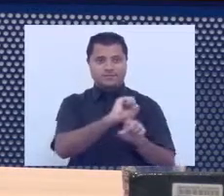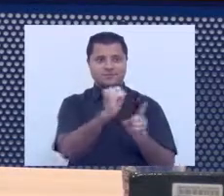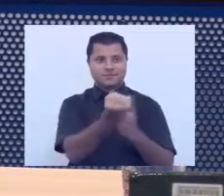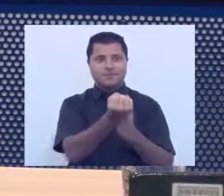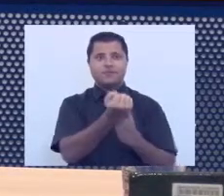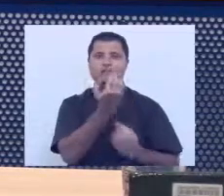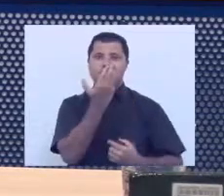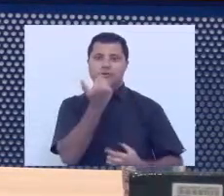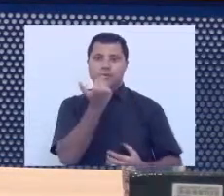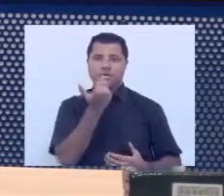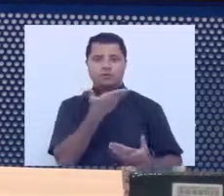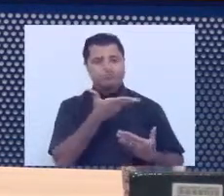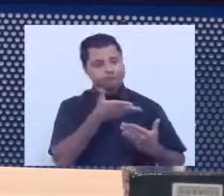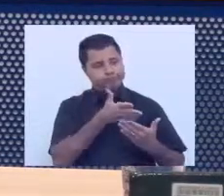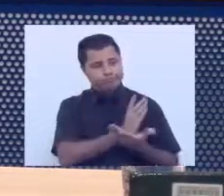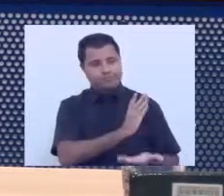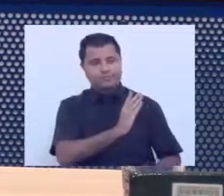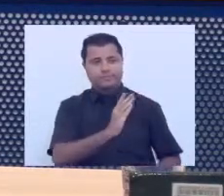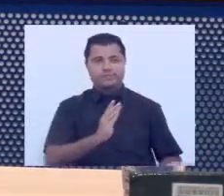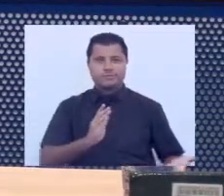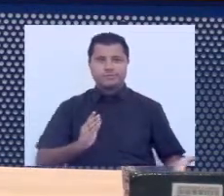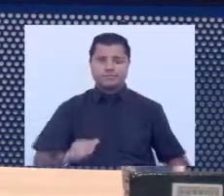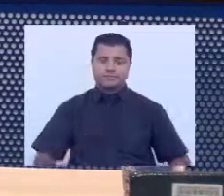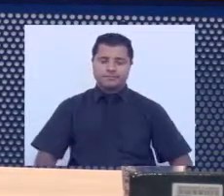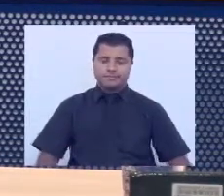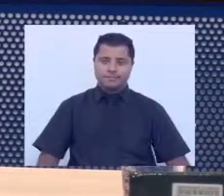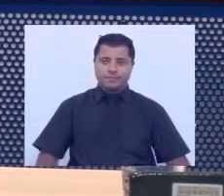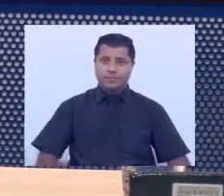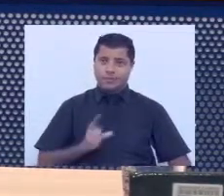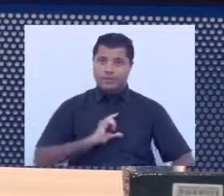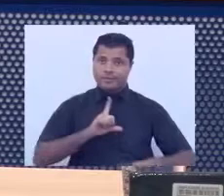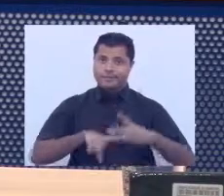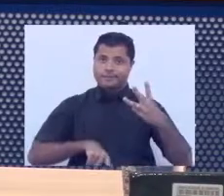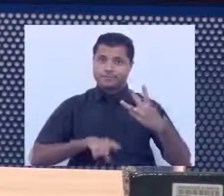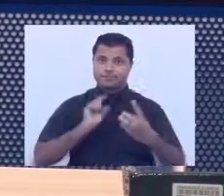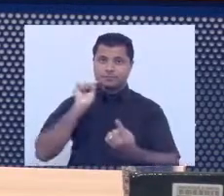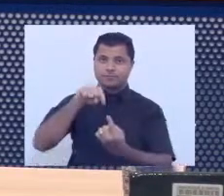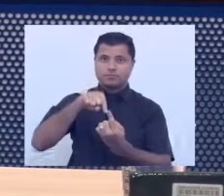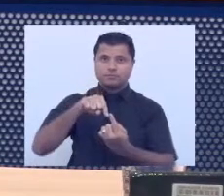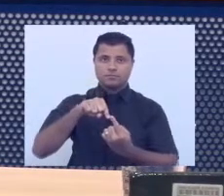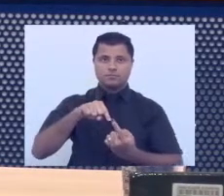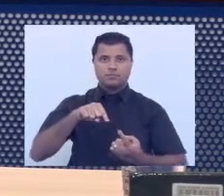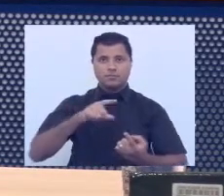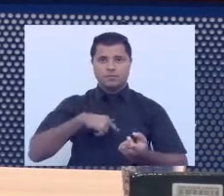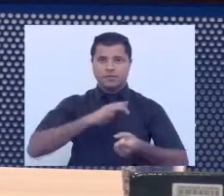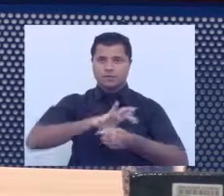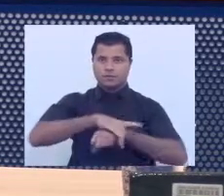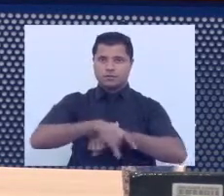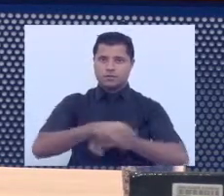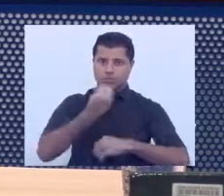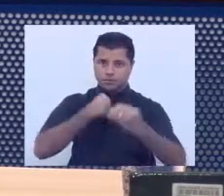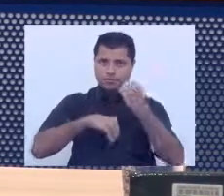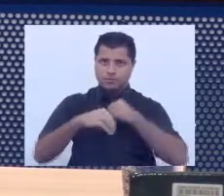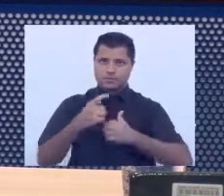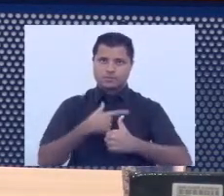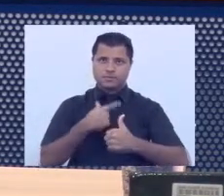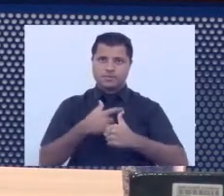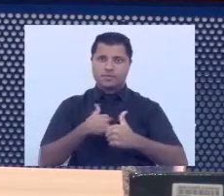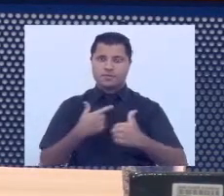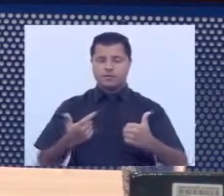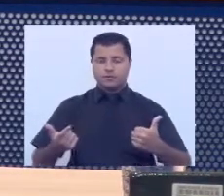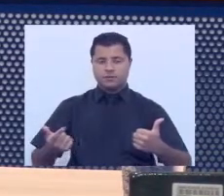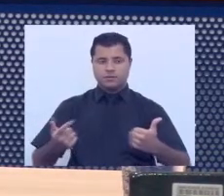fim da pobreza e miséria. Temos 3 missões, sendo segurança alimentar a primeira e